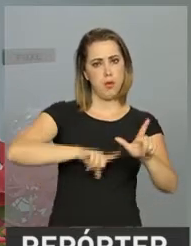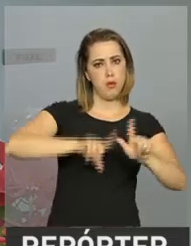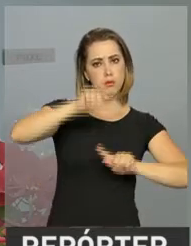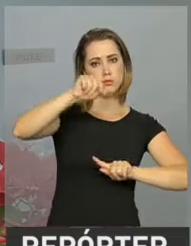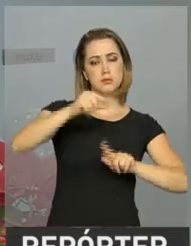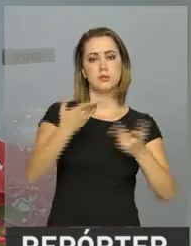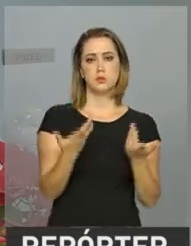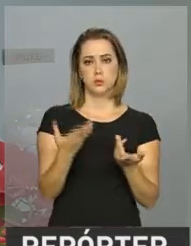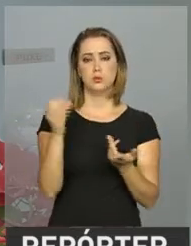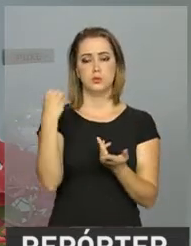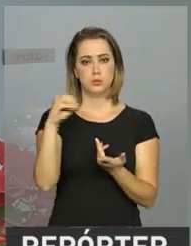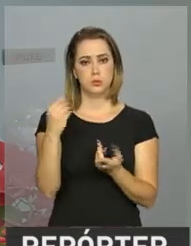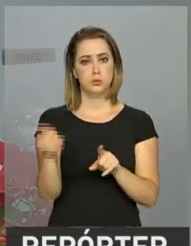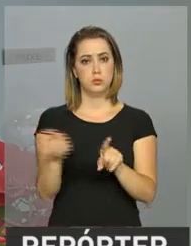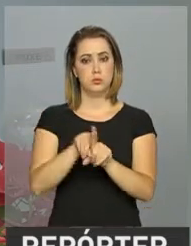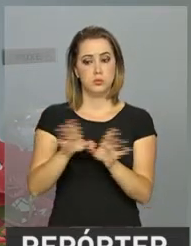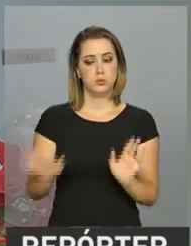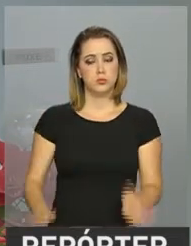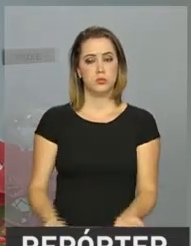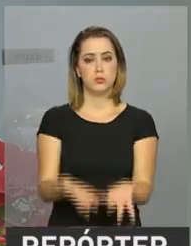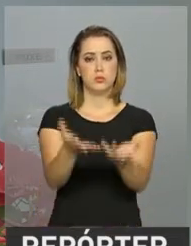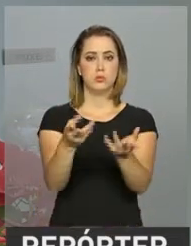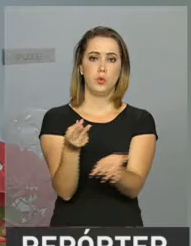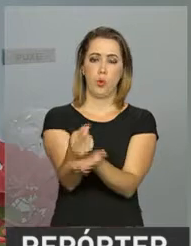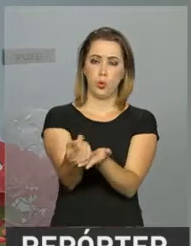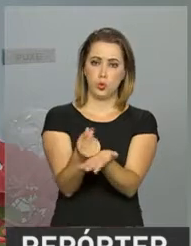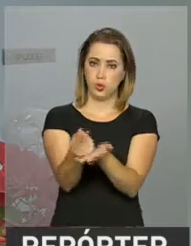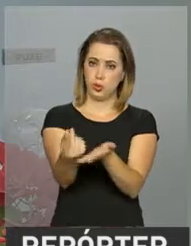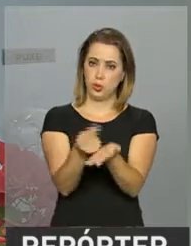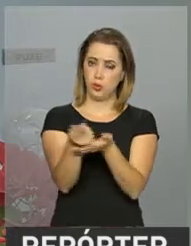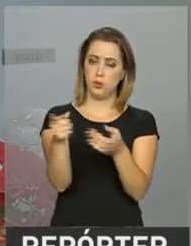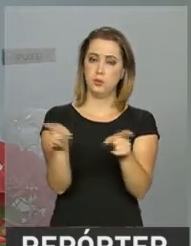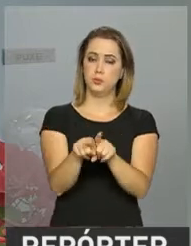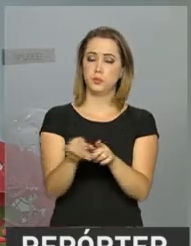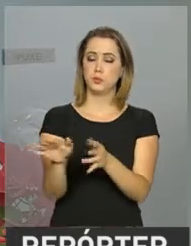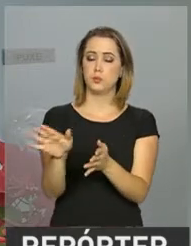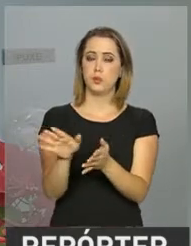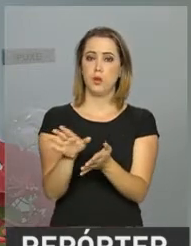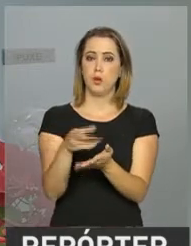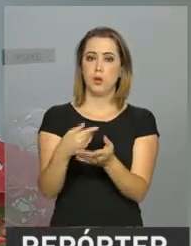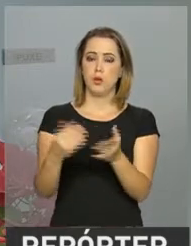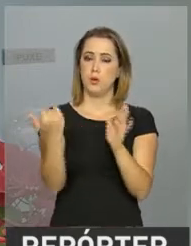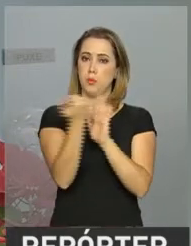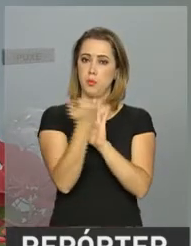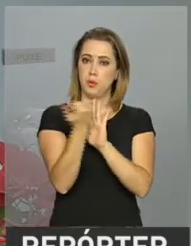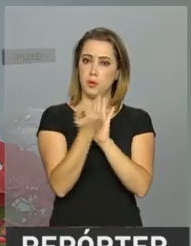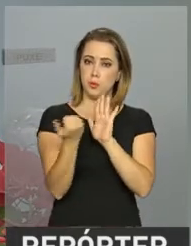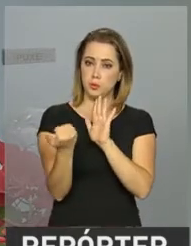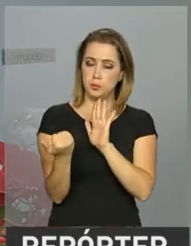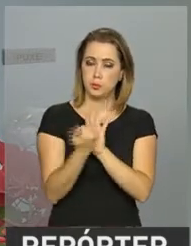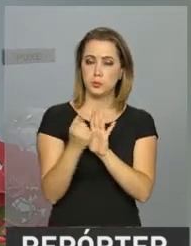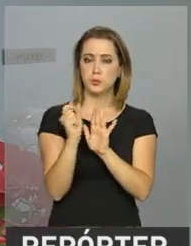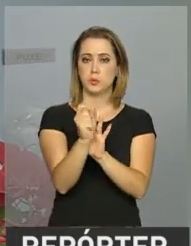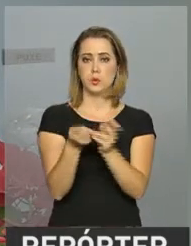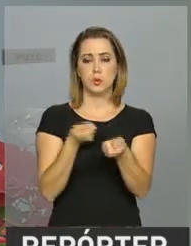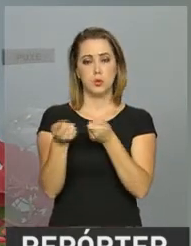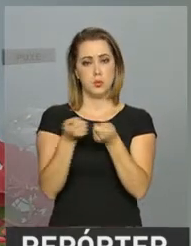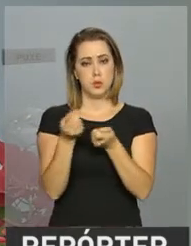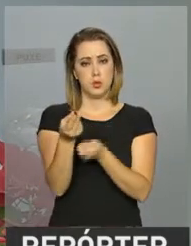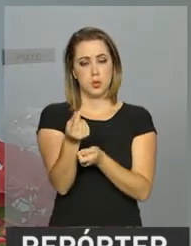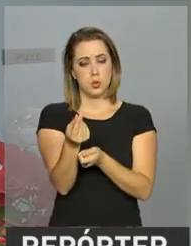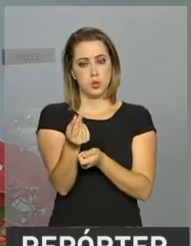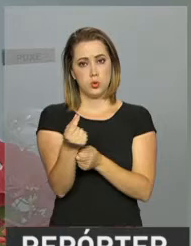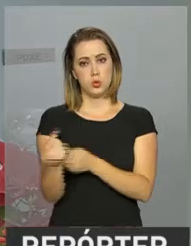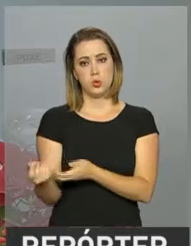recorde para o mês impulsionado pelos recursos gerados pelo programa de regularização de ativos do exterior ainda assim